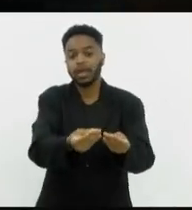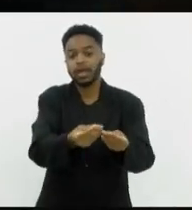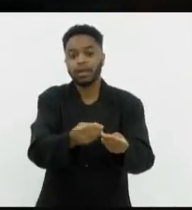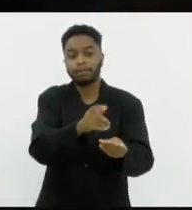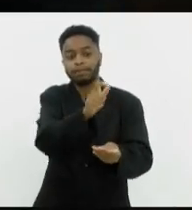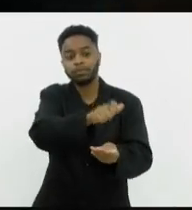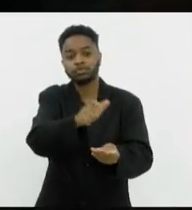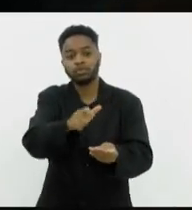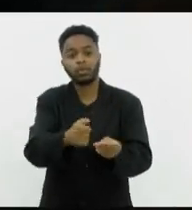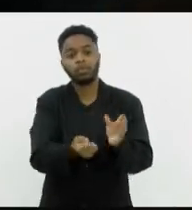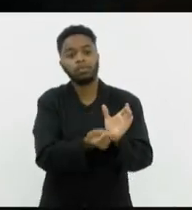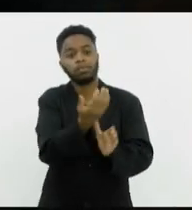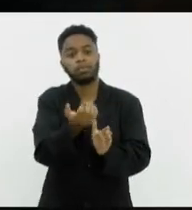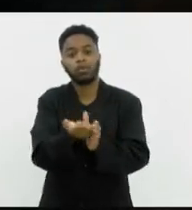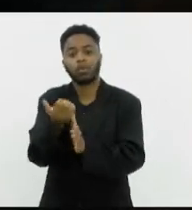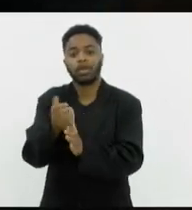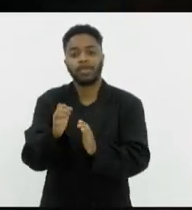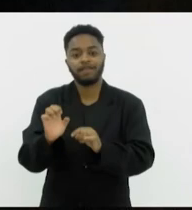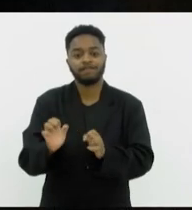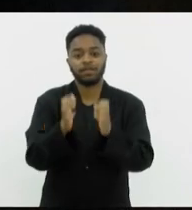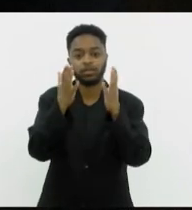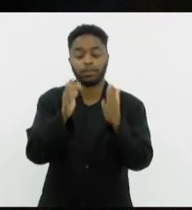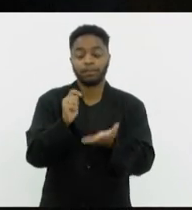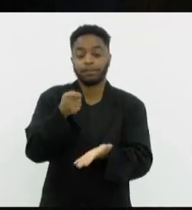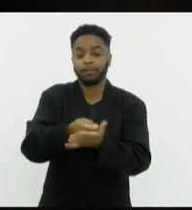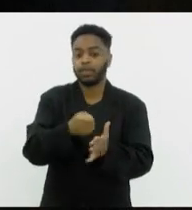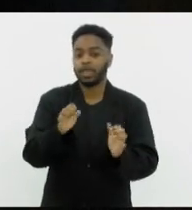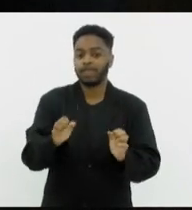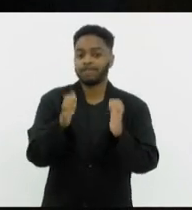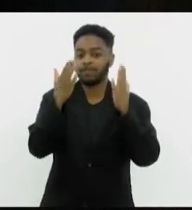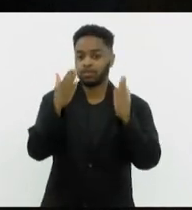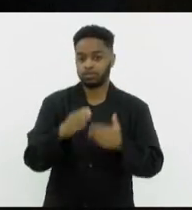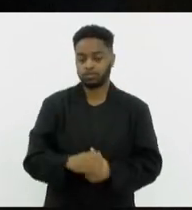do evento, pagando o evento,